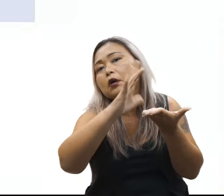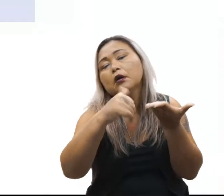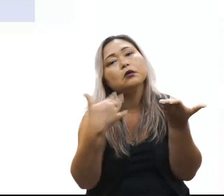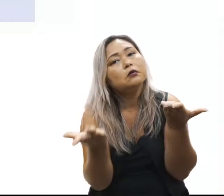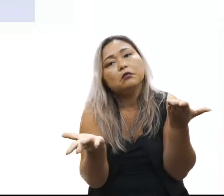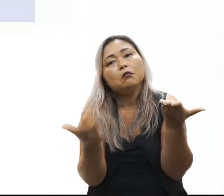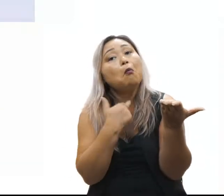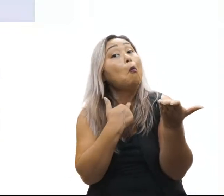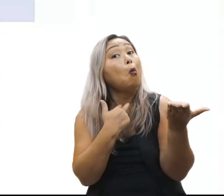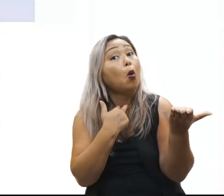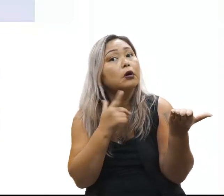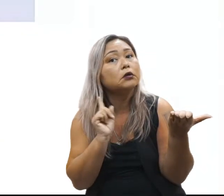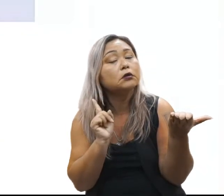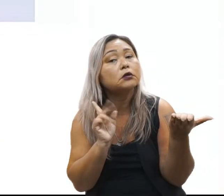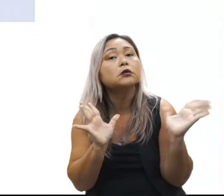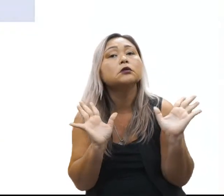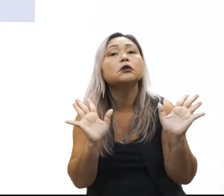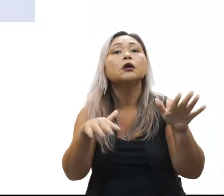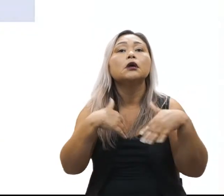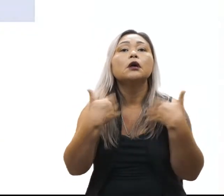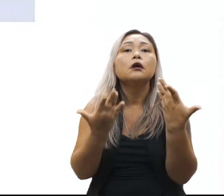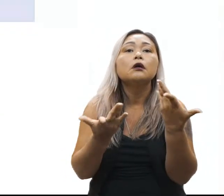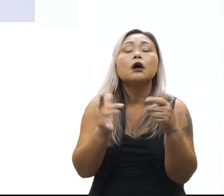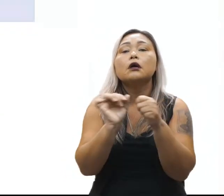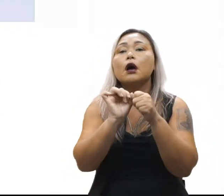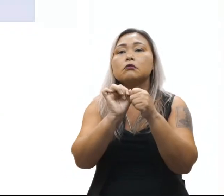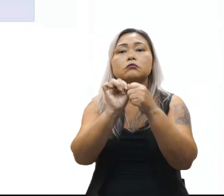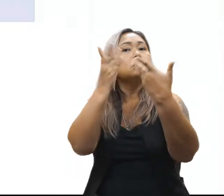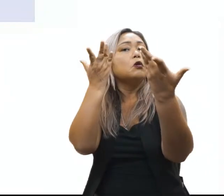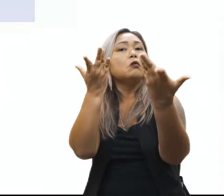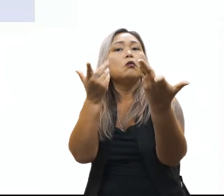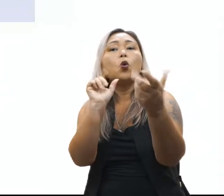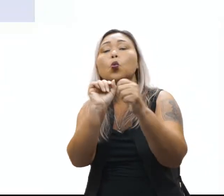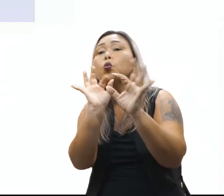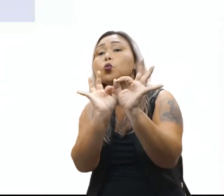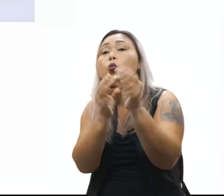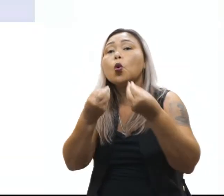outro, né? Inalienável quer dizer que não tem como